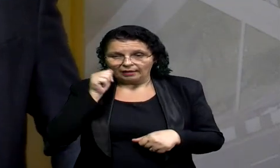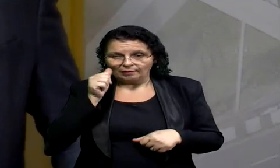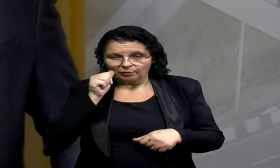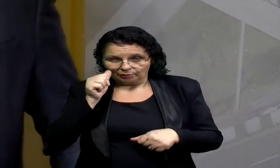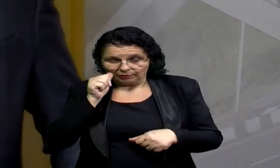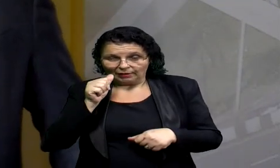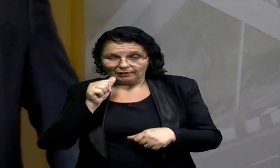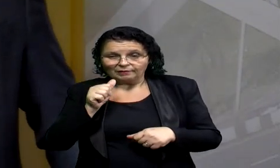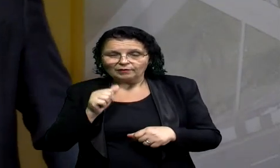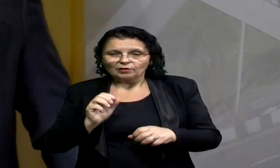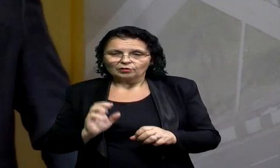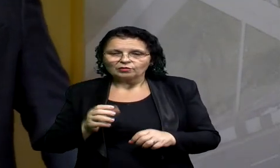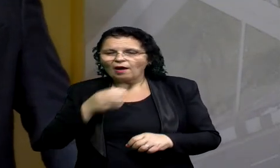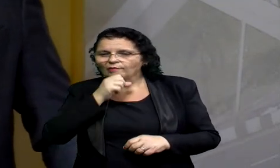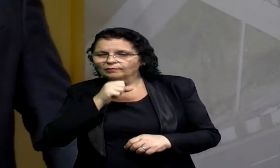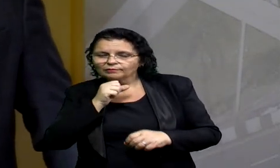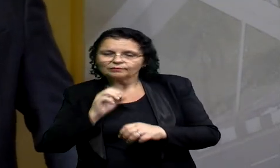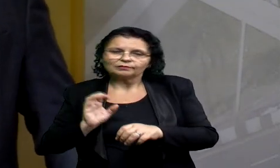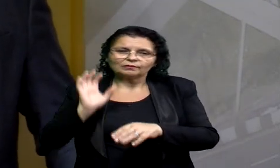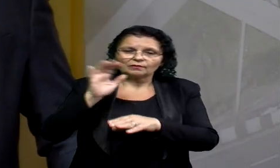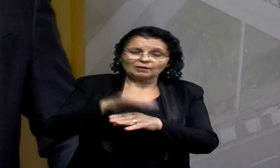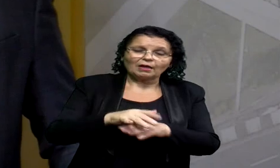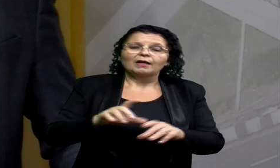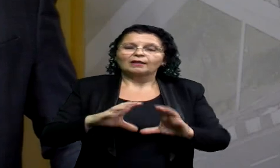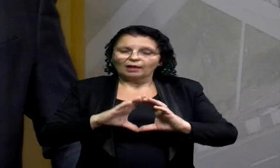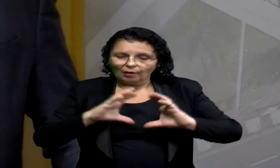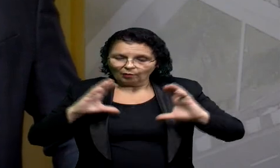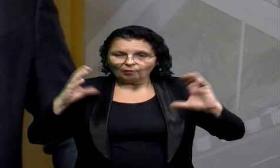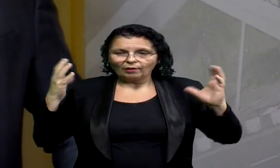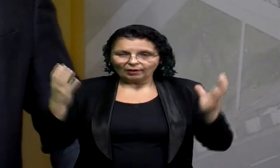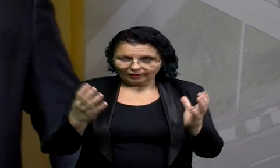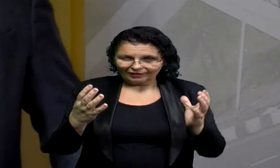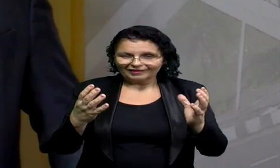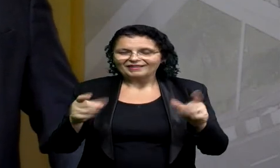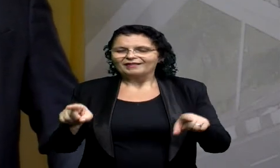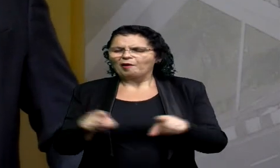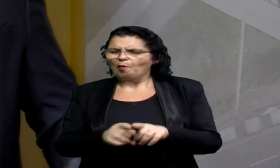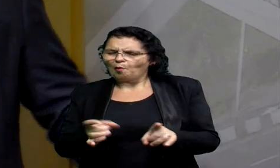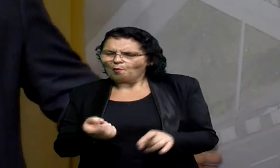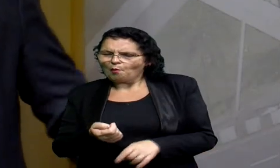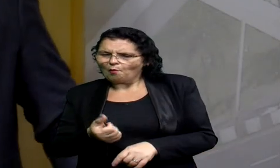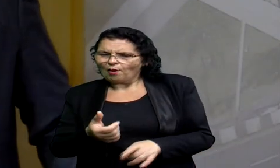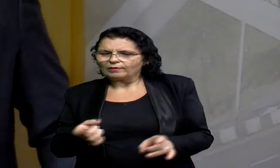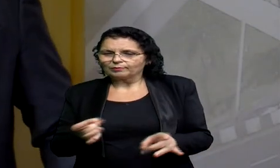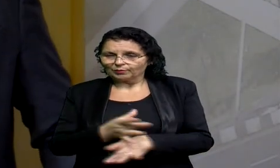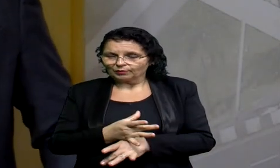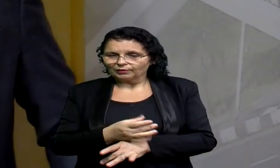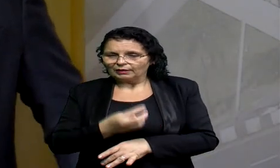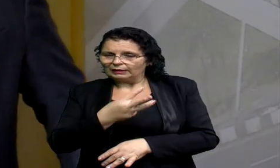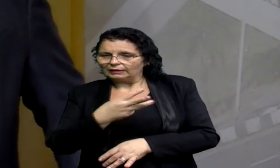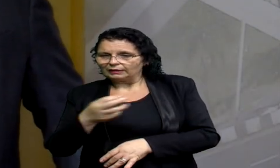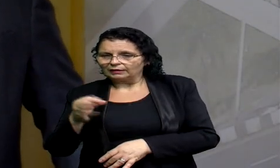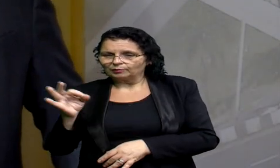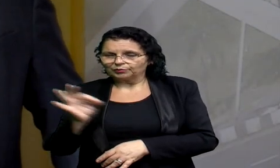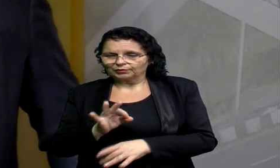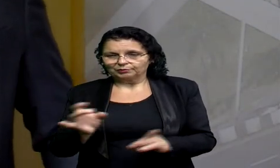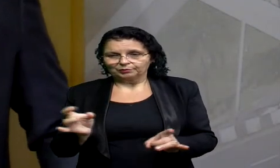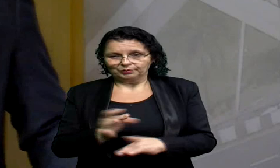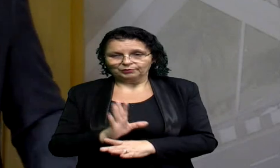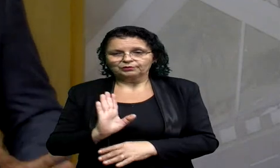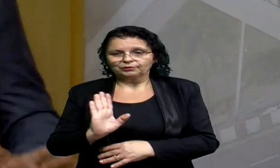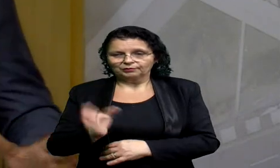adaptado ganhou também uma areninha que já tá lá praticamente aí 30% e Vereador